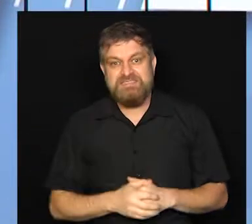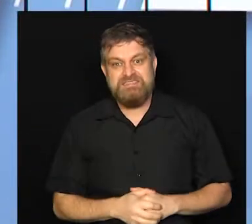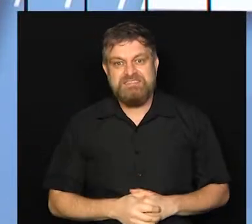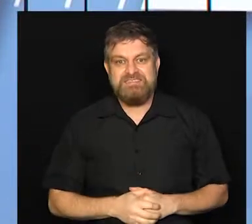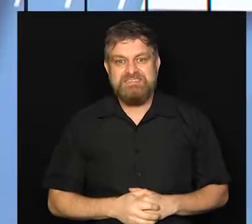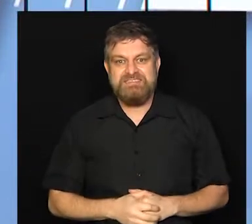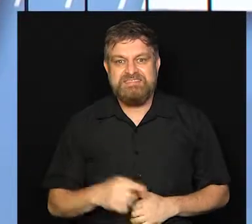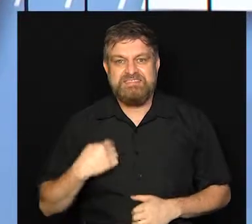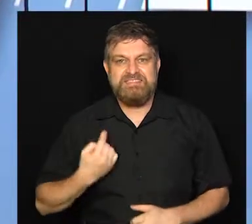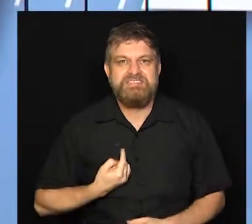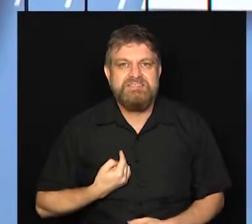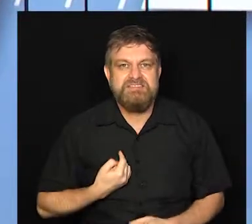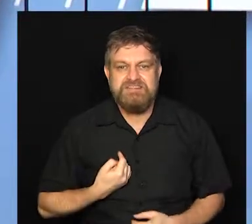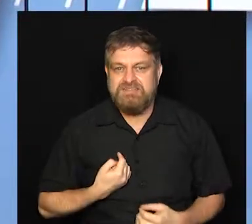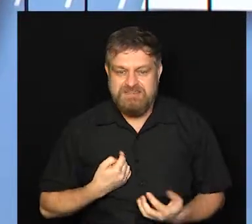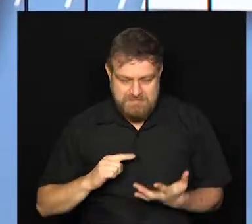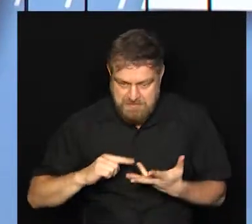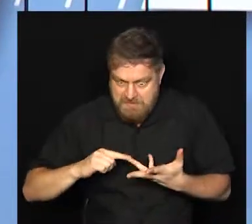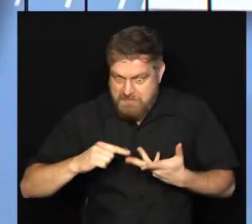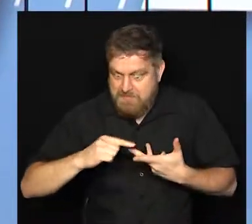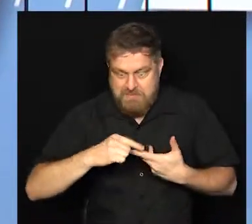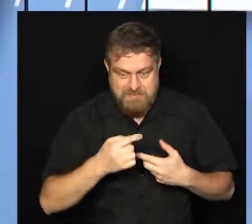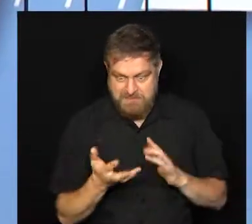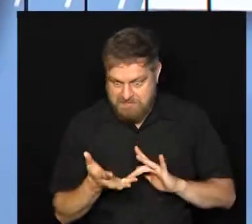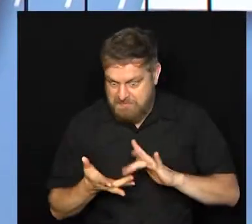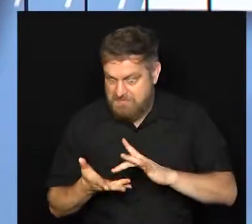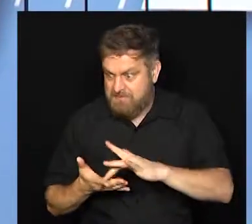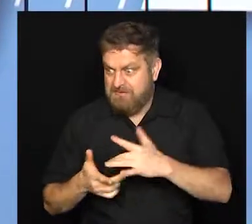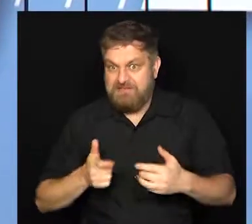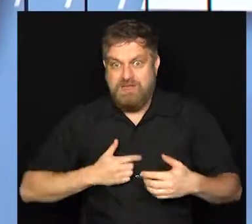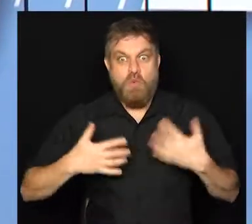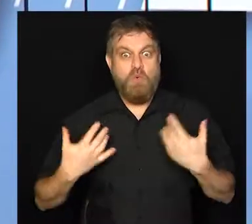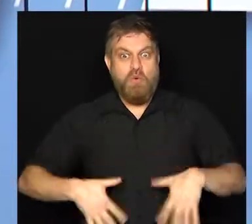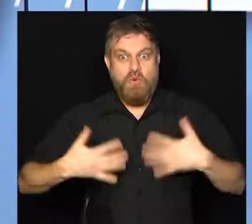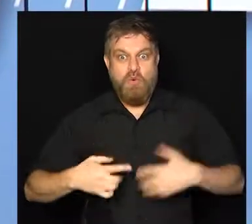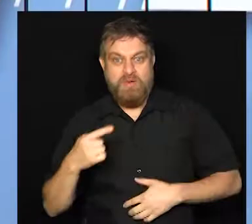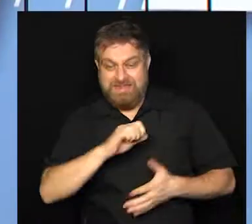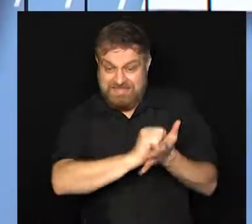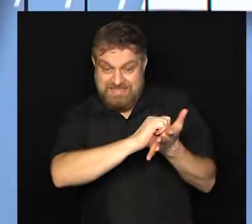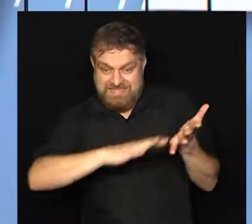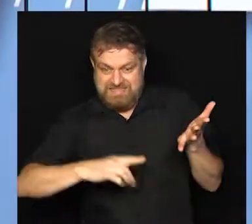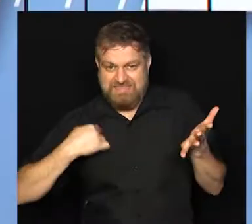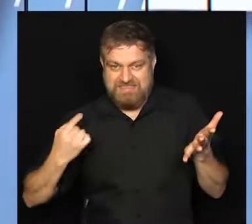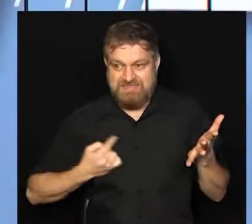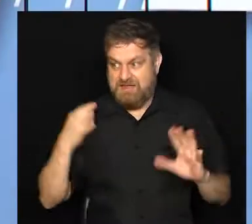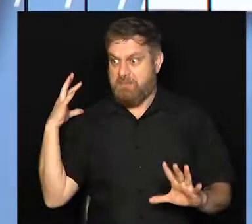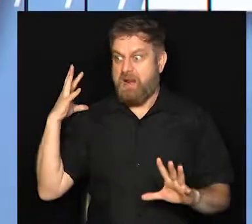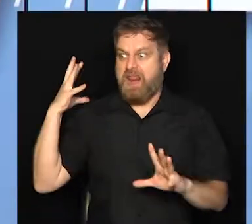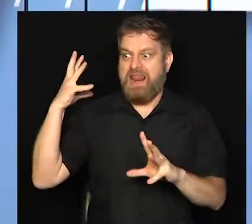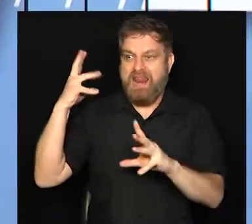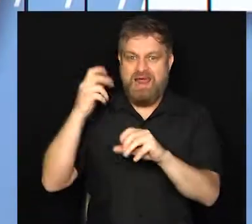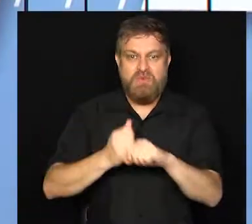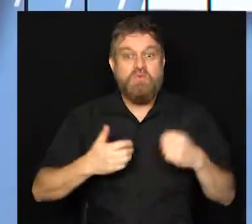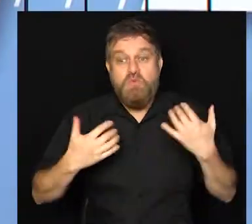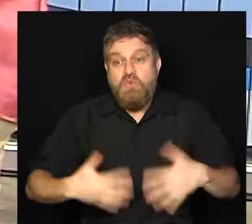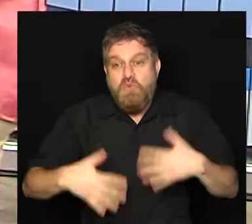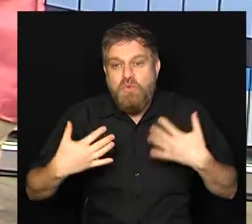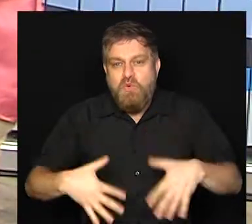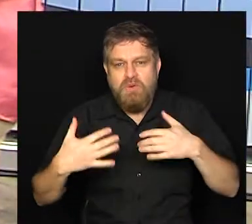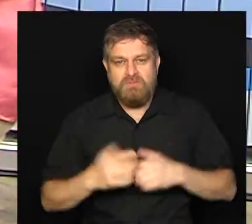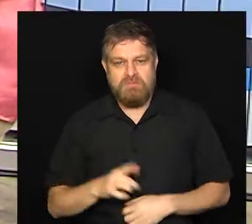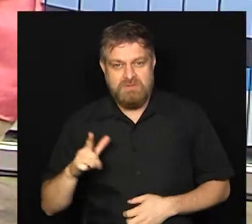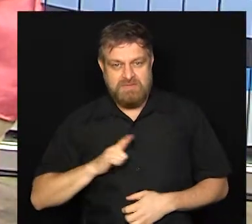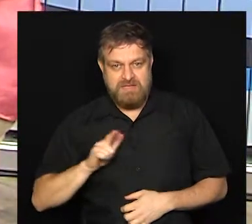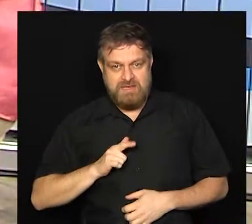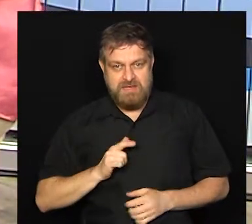A gente fica até sem dedo para contar, viu, gente? Porque são tantas atividades lá, né? A gente vai contando, é muita coisa. E atende o